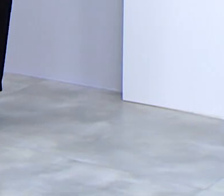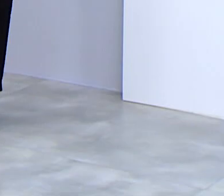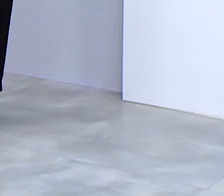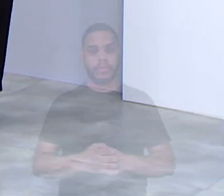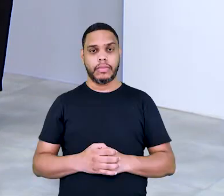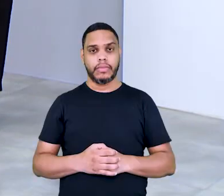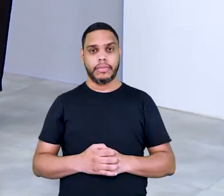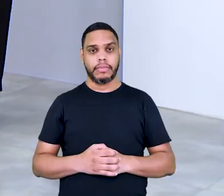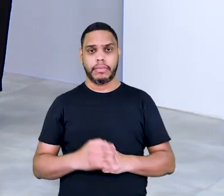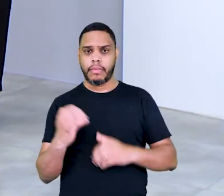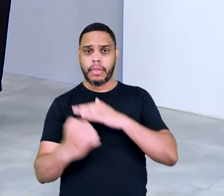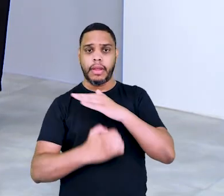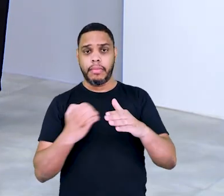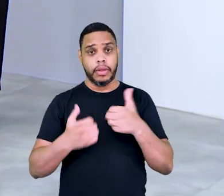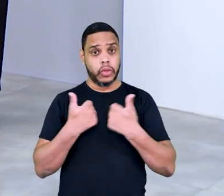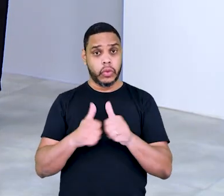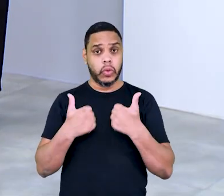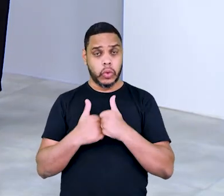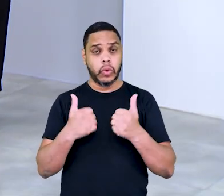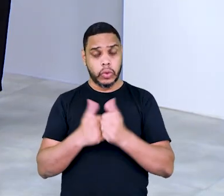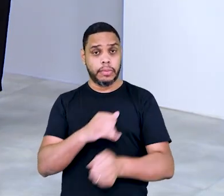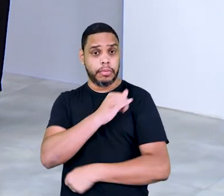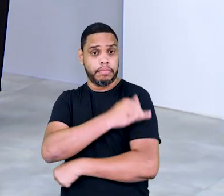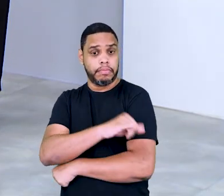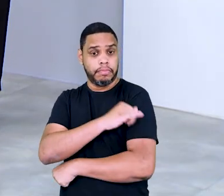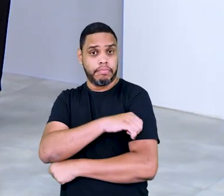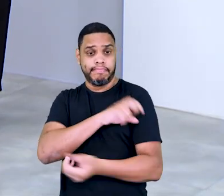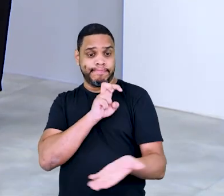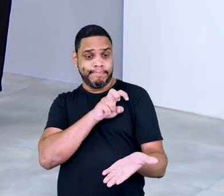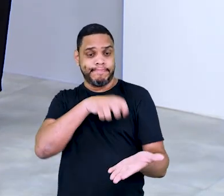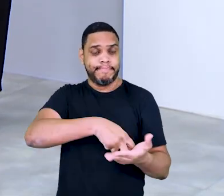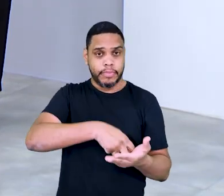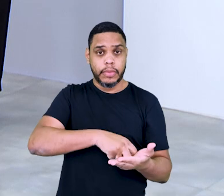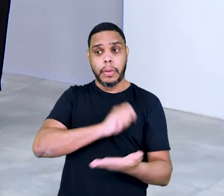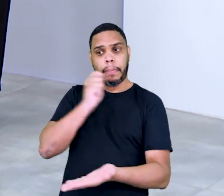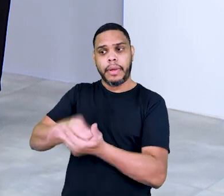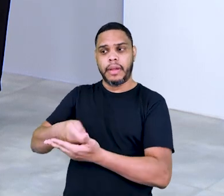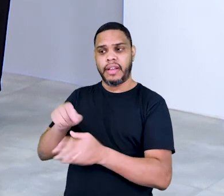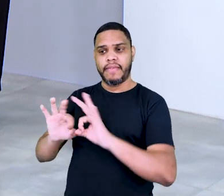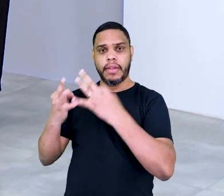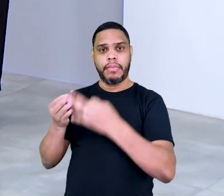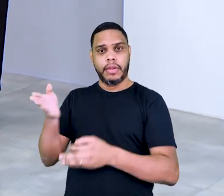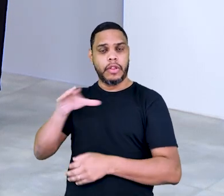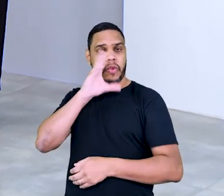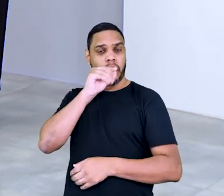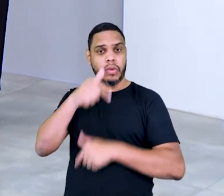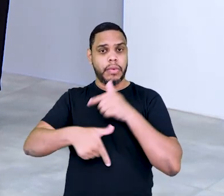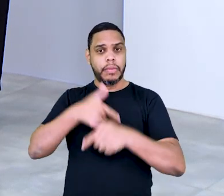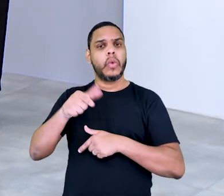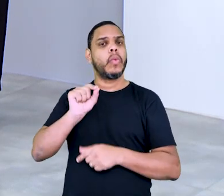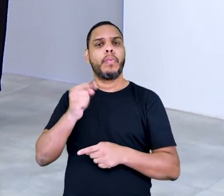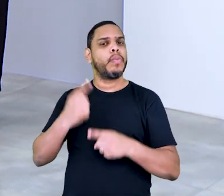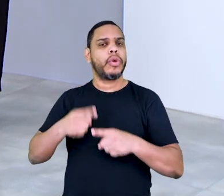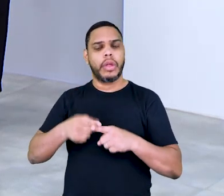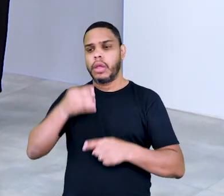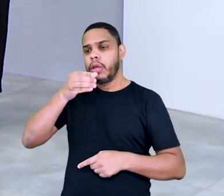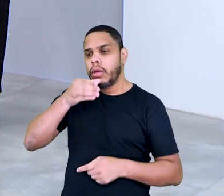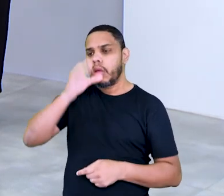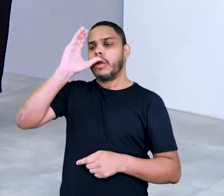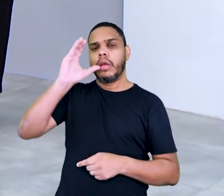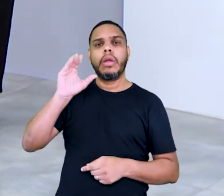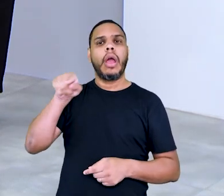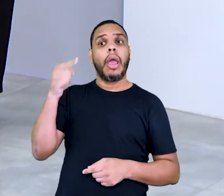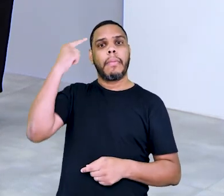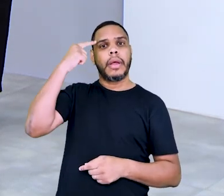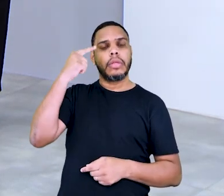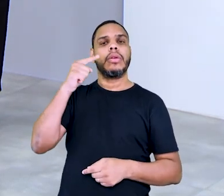Uma empresa de ônibus do Rio de Janeiro foi condenada a indenizar a família de um trabalhador que bebeu solvente pensando ser água.